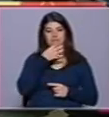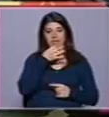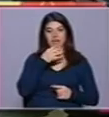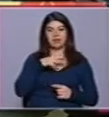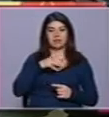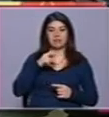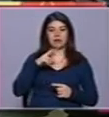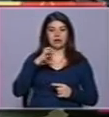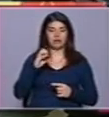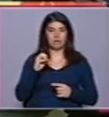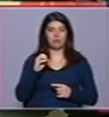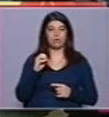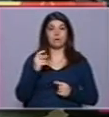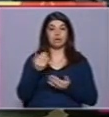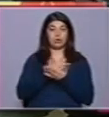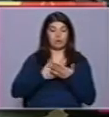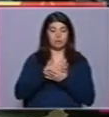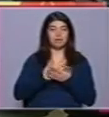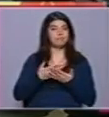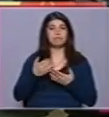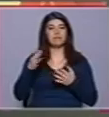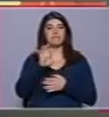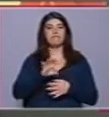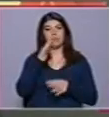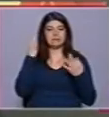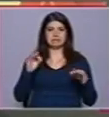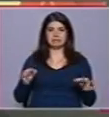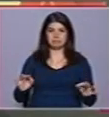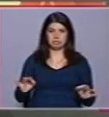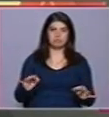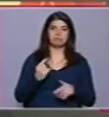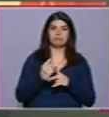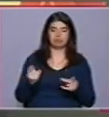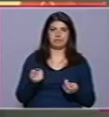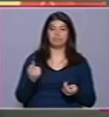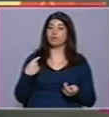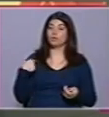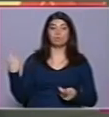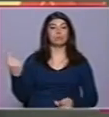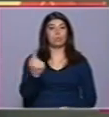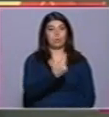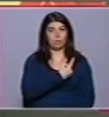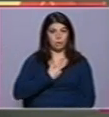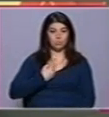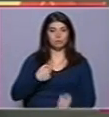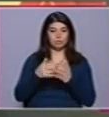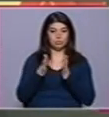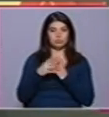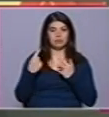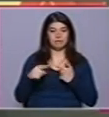uma forma sui generis, porque digamos que todos nós temos responsabilidade.